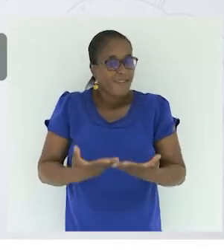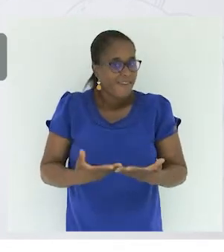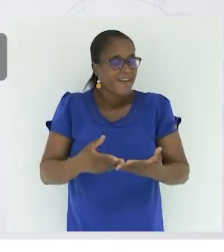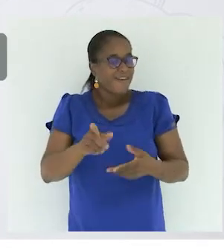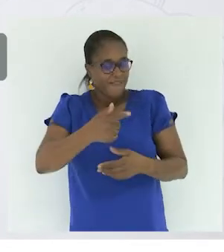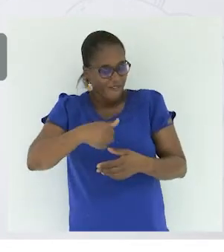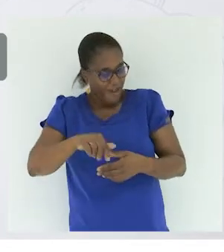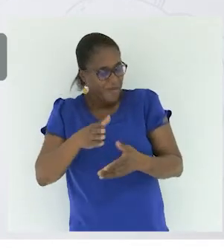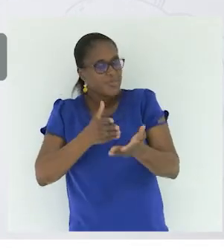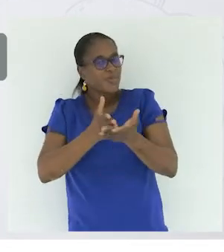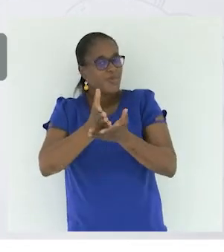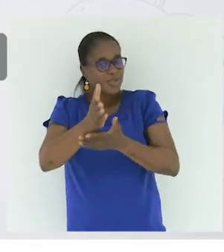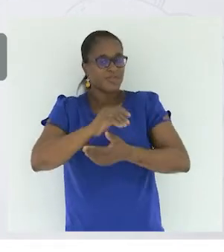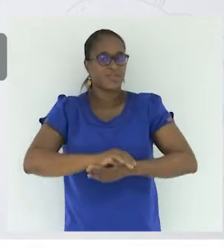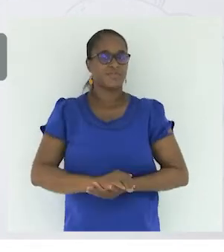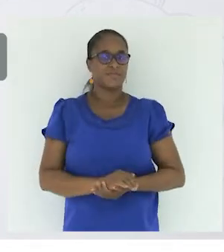continuar.